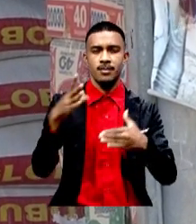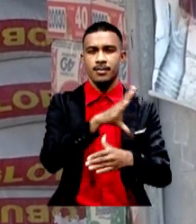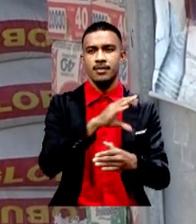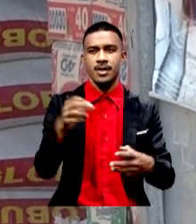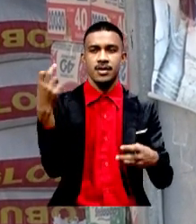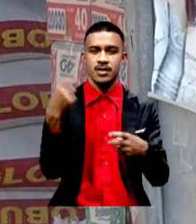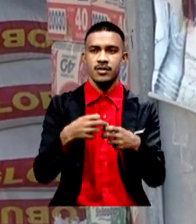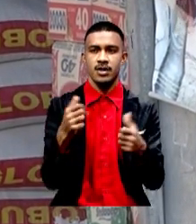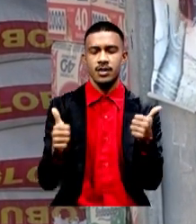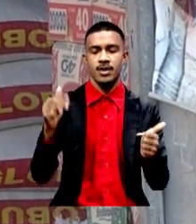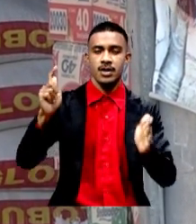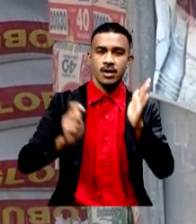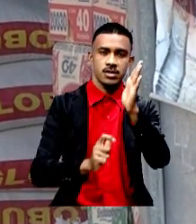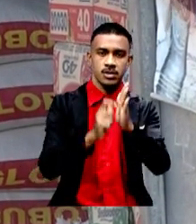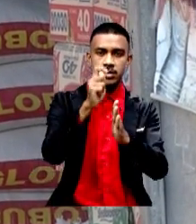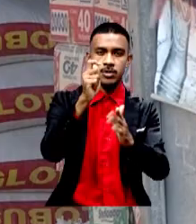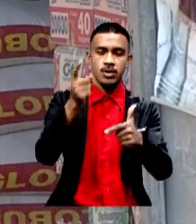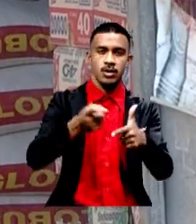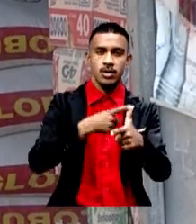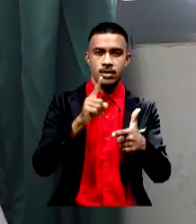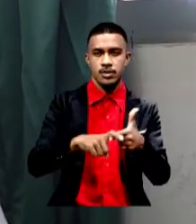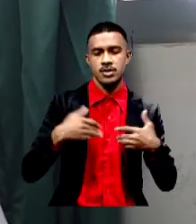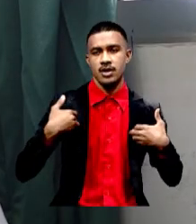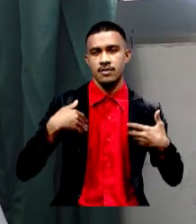na casa e depois nós e a terceiro lugar e a